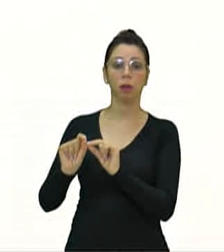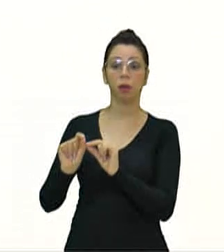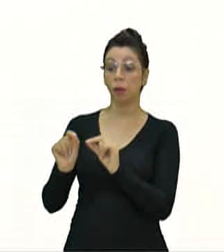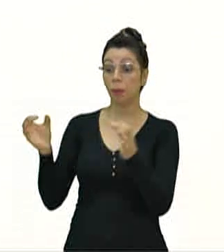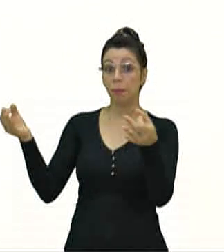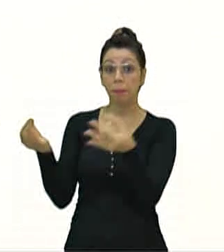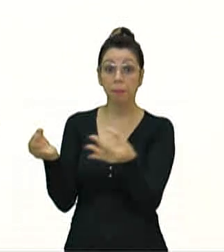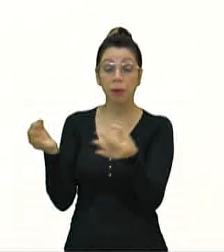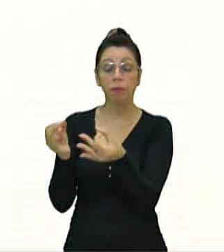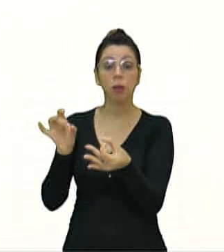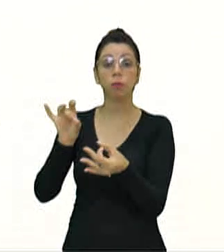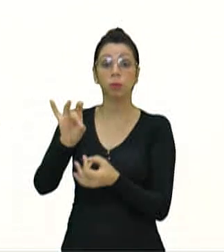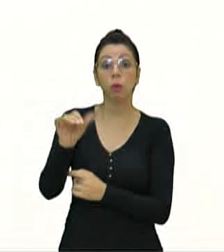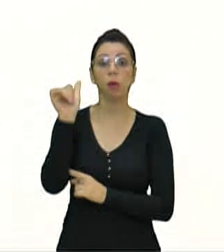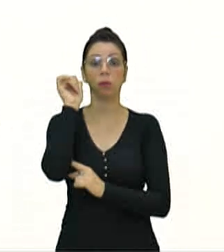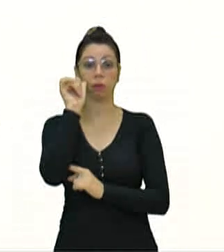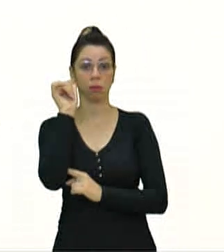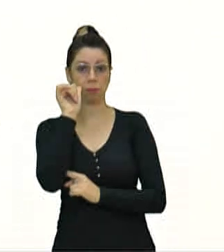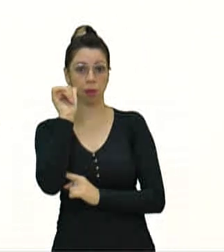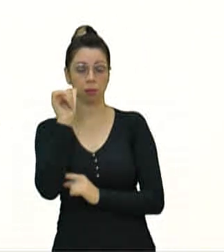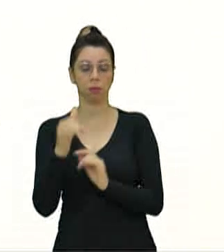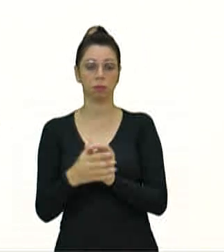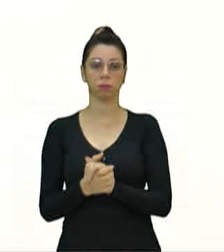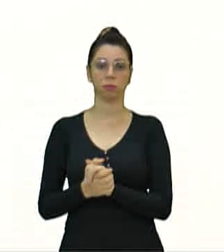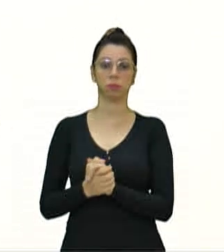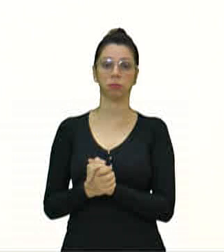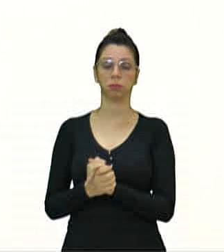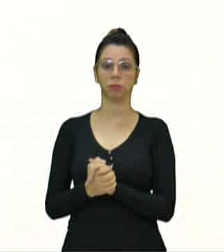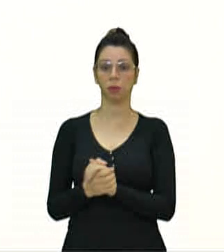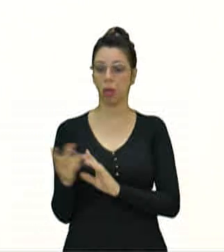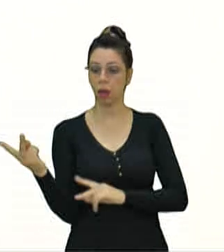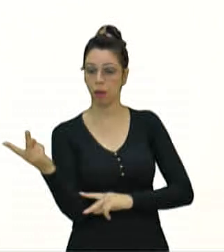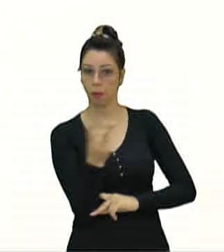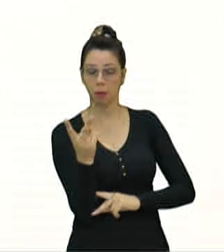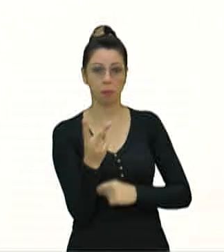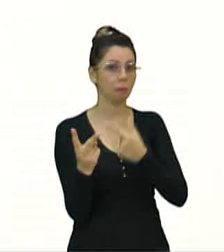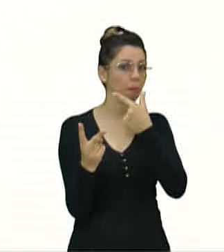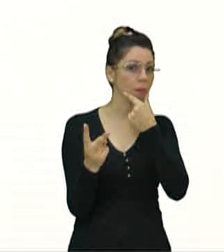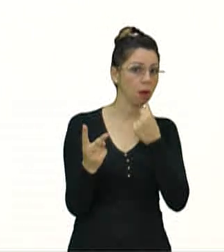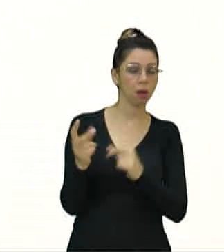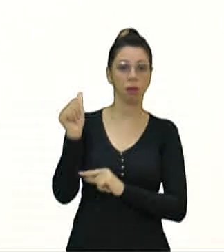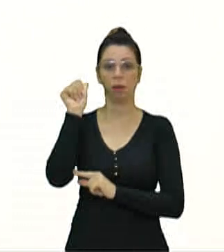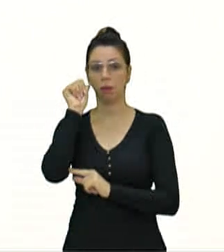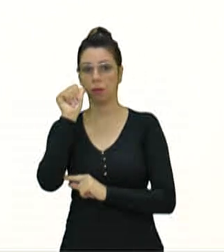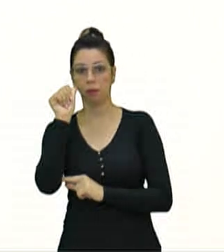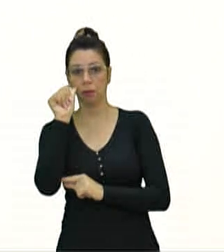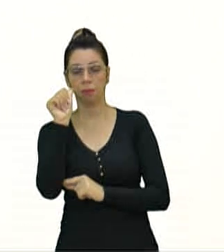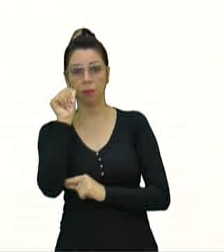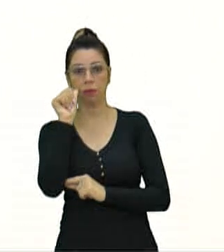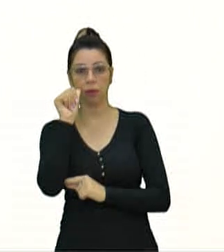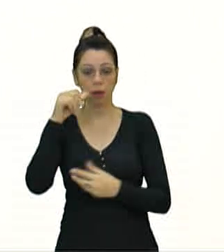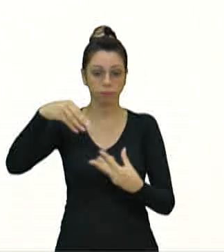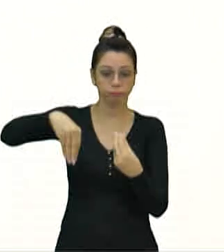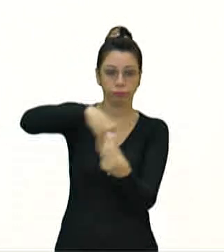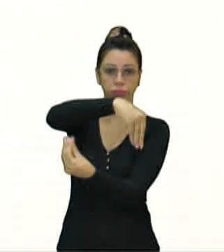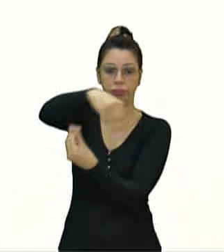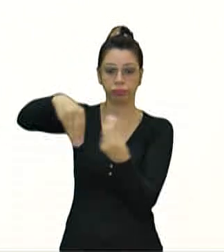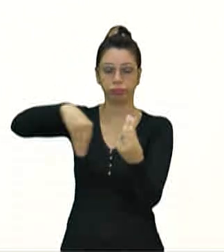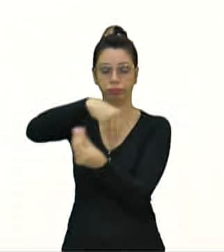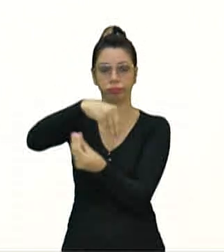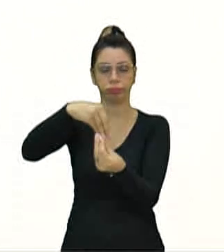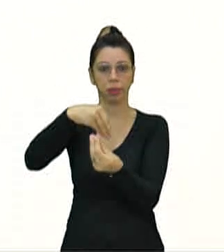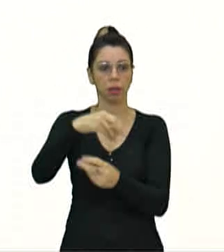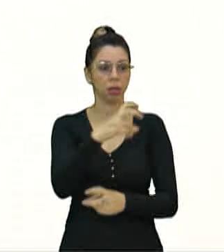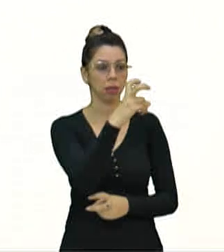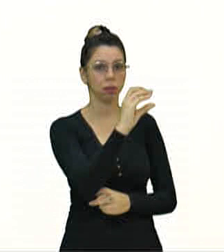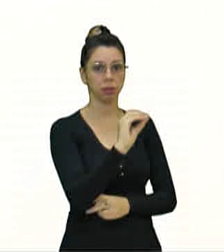informações genéticas da mãe? Uma mistura entre as informações genéticas do pai e mãe na proporção de 50% de cada